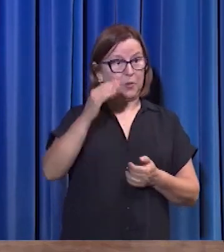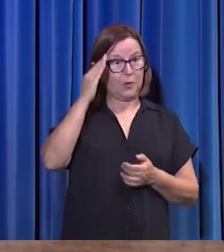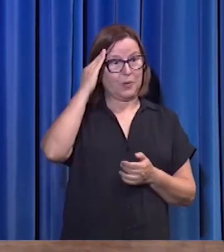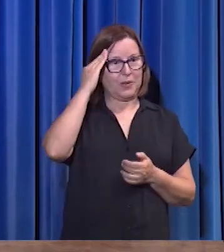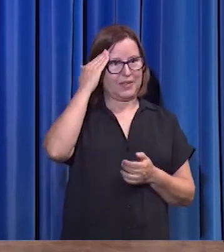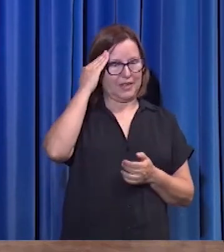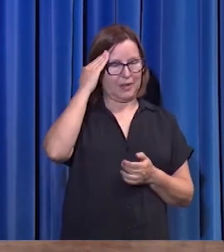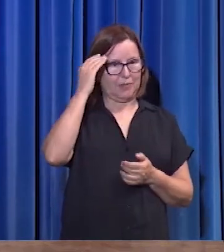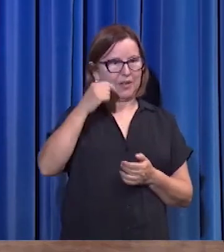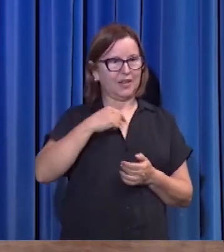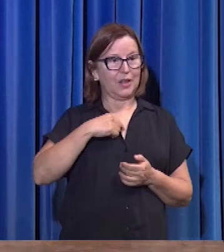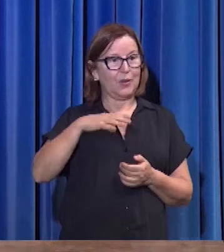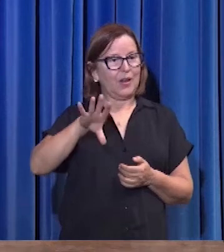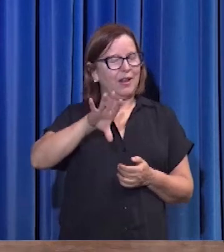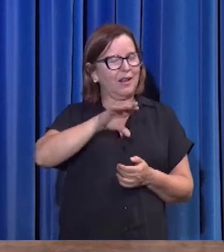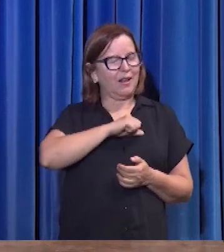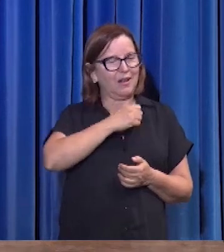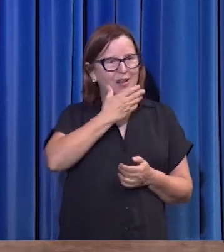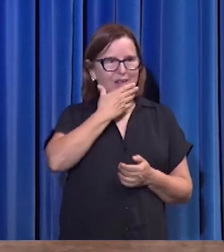saiba que eu amo o Pai.